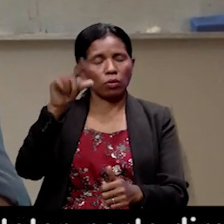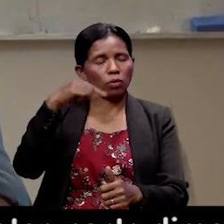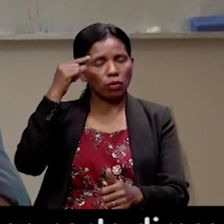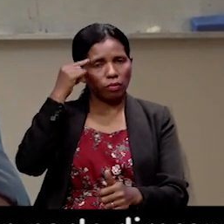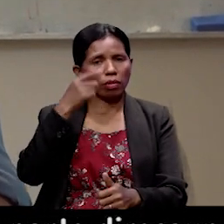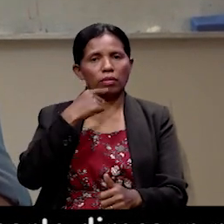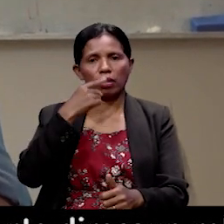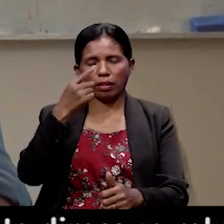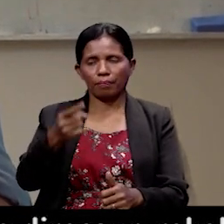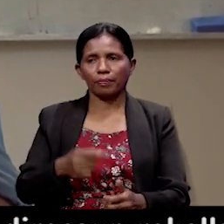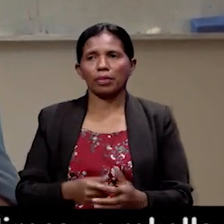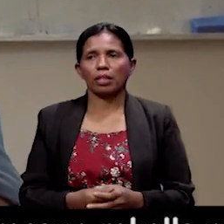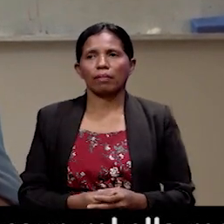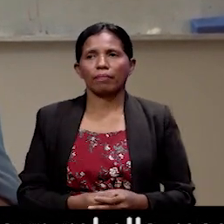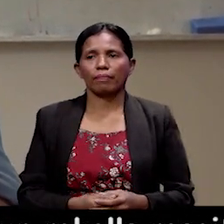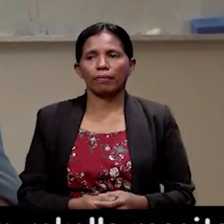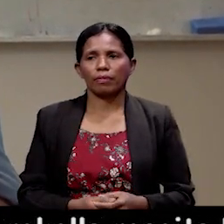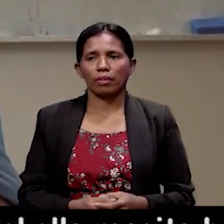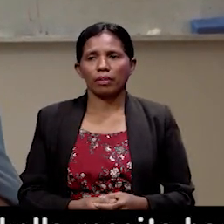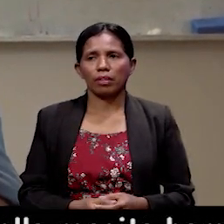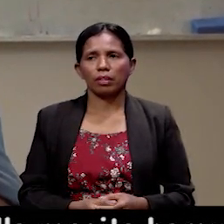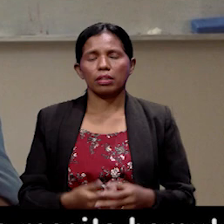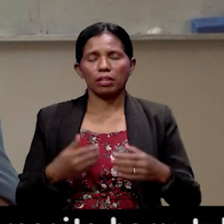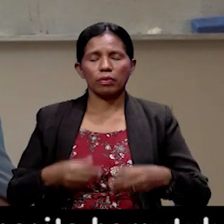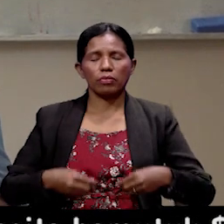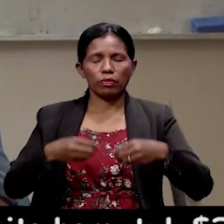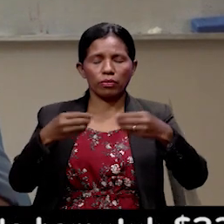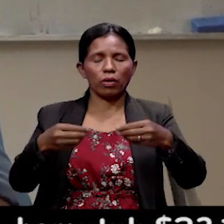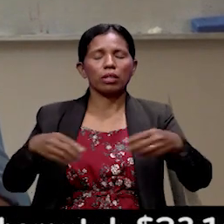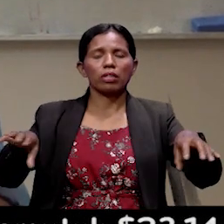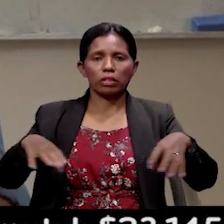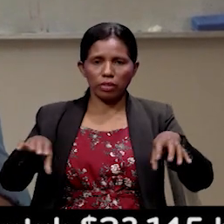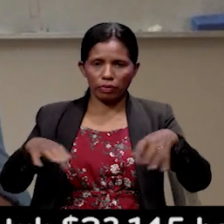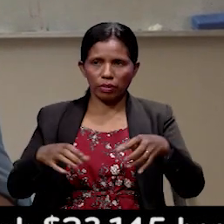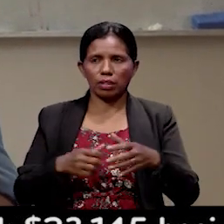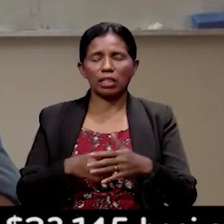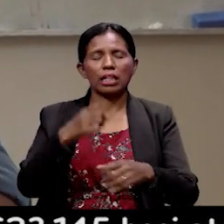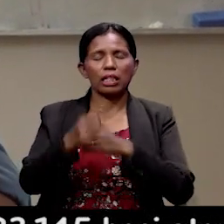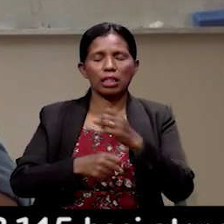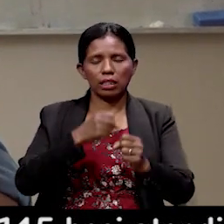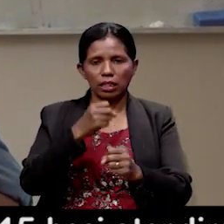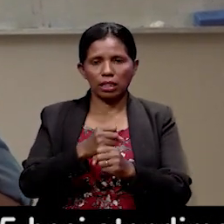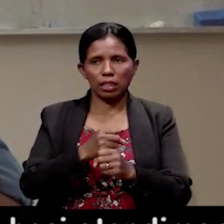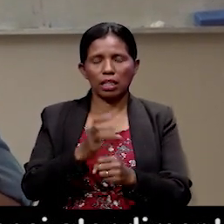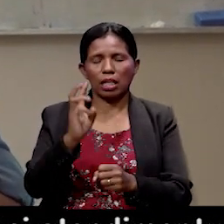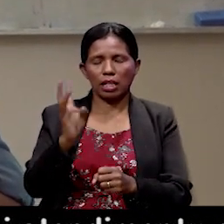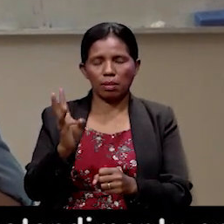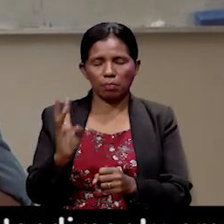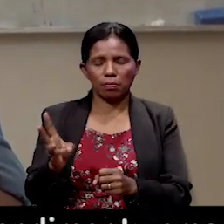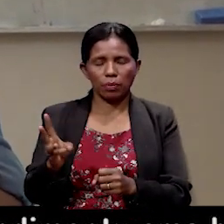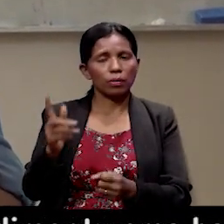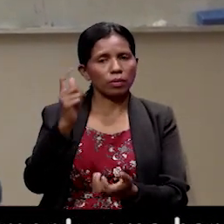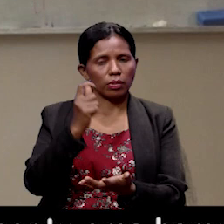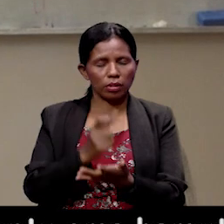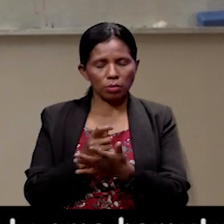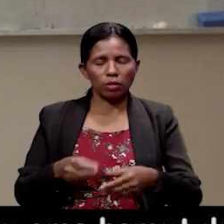kata ienebe kolebe se cria campo de trabalho por ano, que cada tina 60 mil campos de trabalho